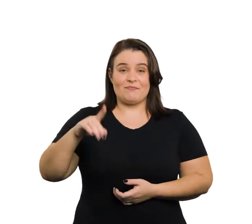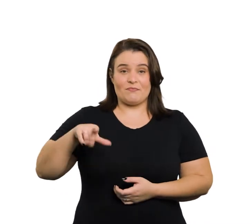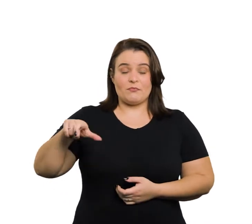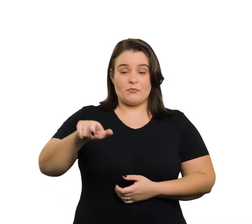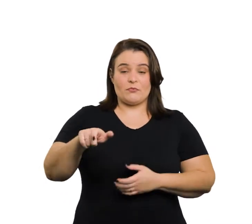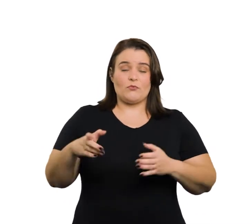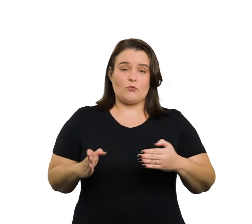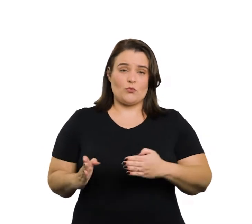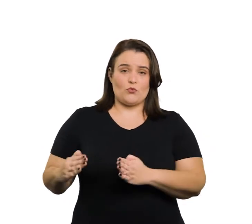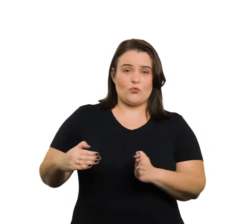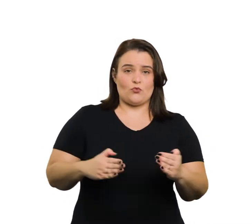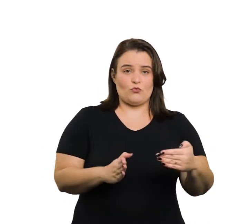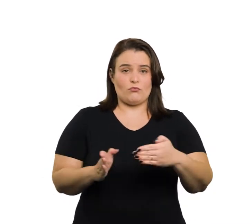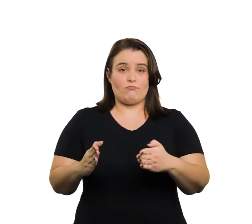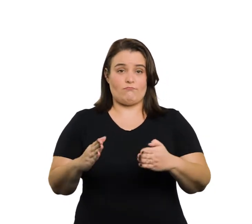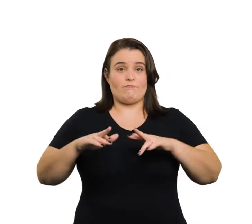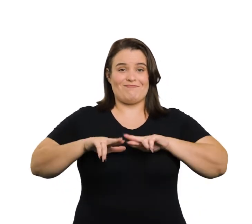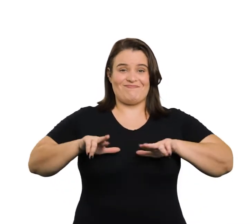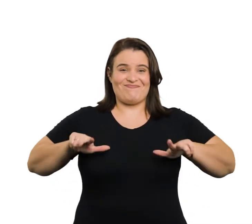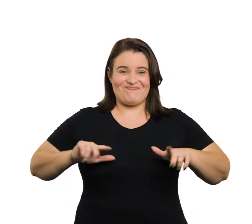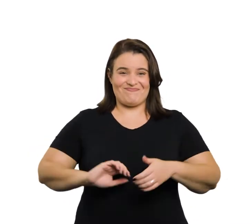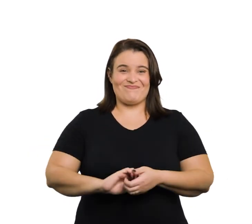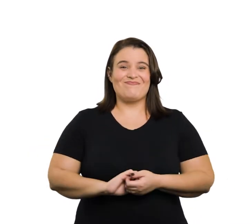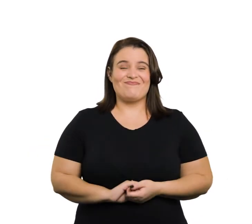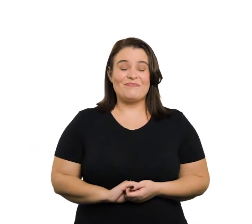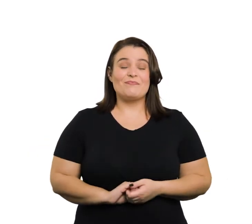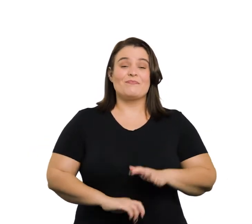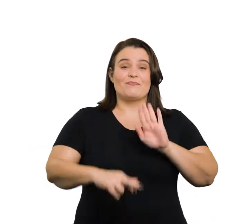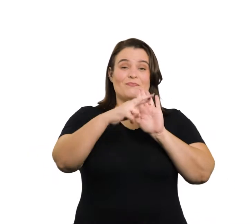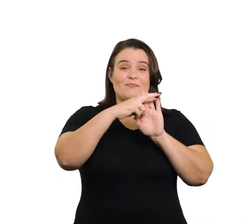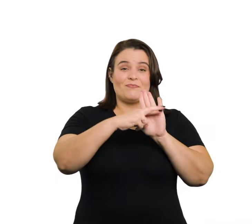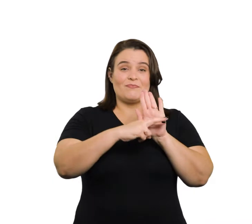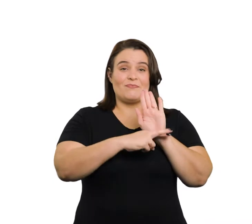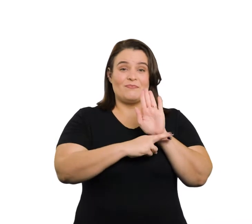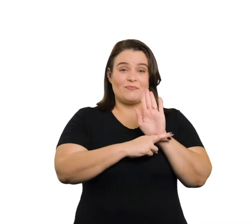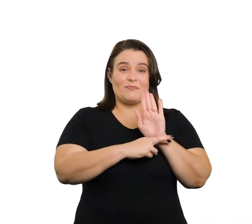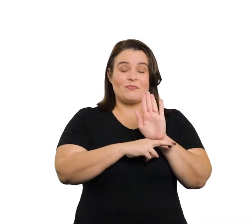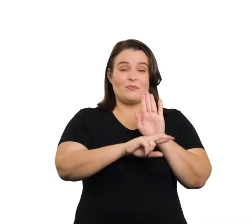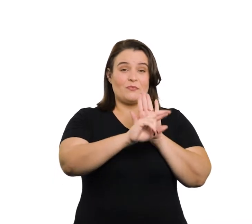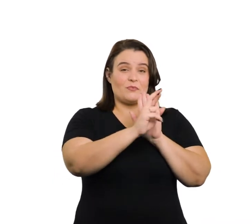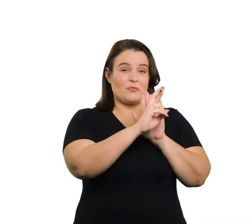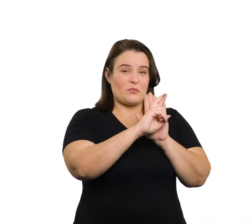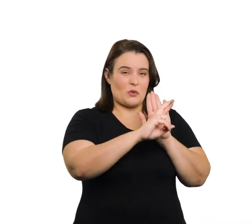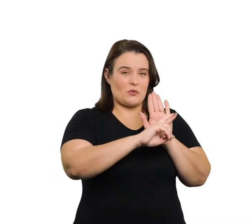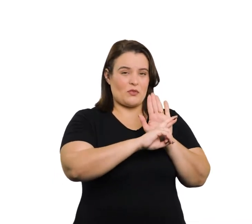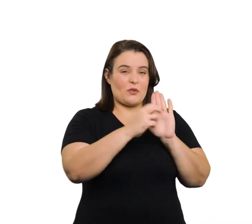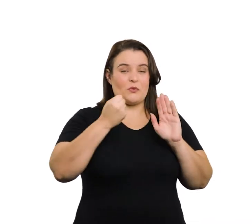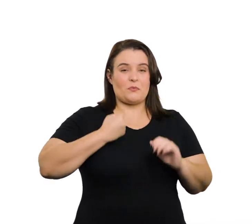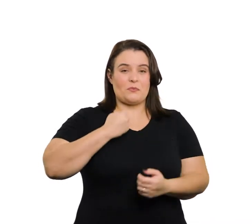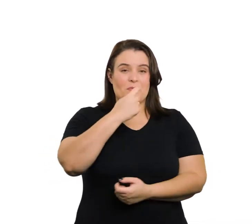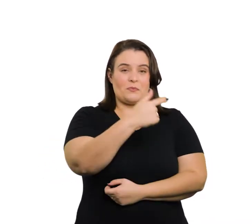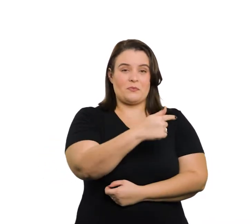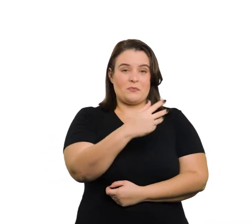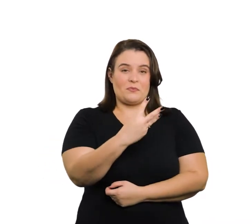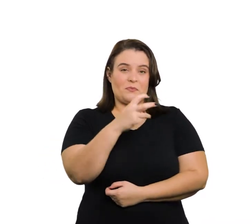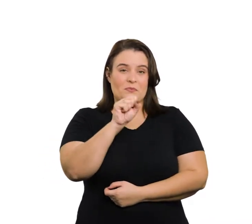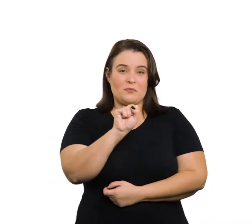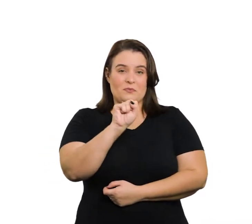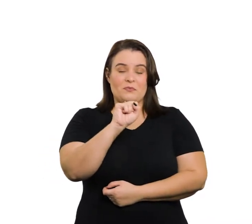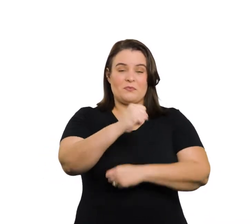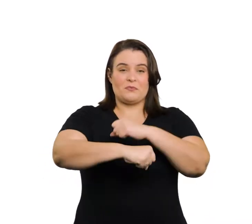de circulação com trajetória sinuosa, entre outras. As suas regras estão previstas pela Resolução